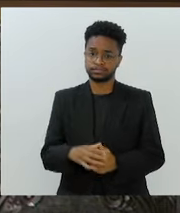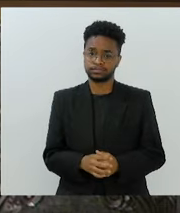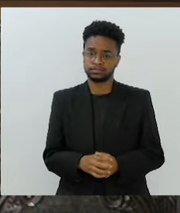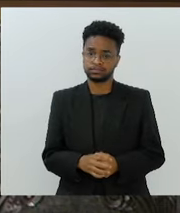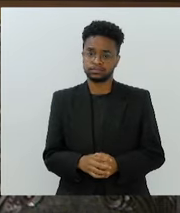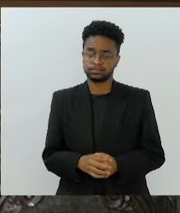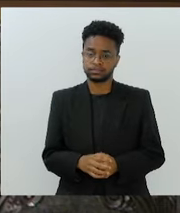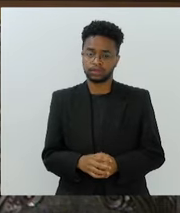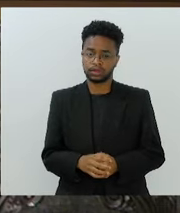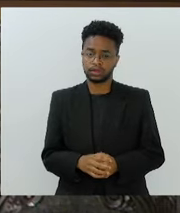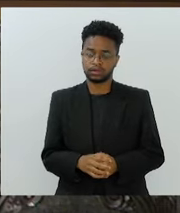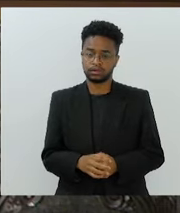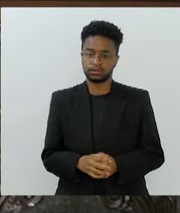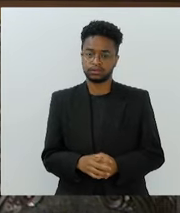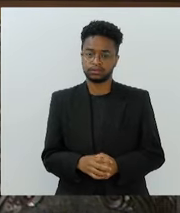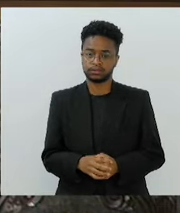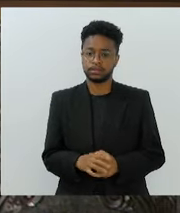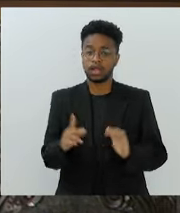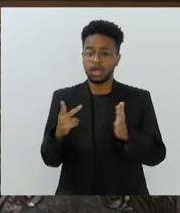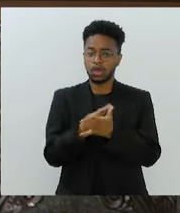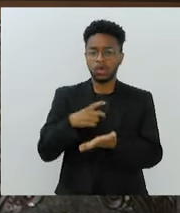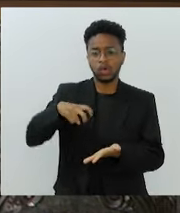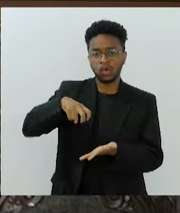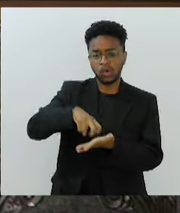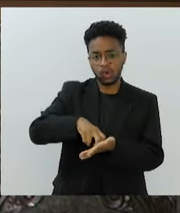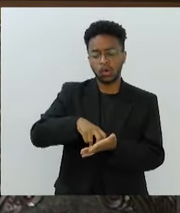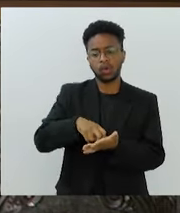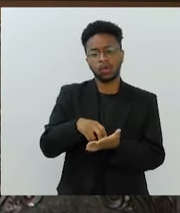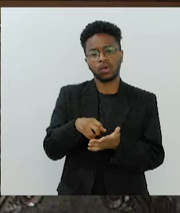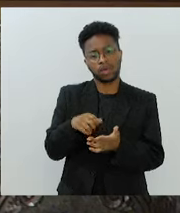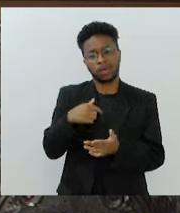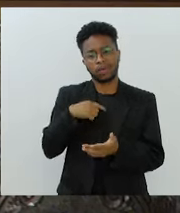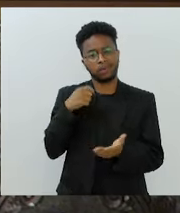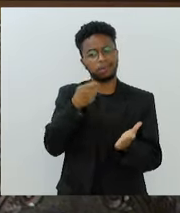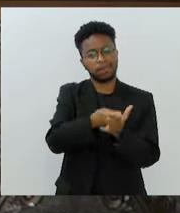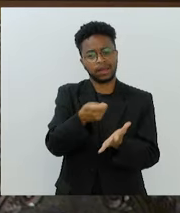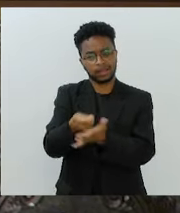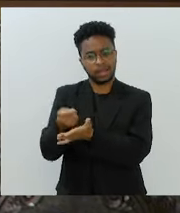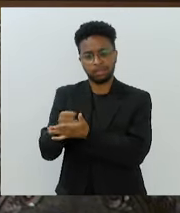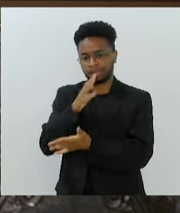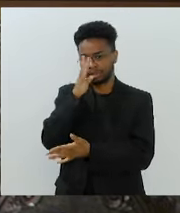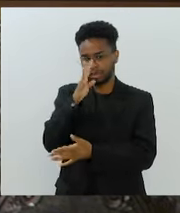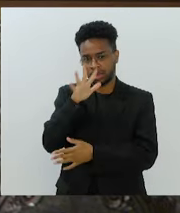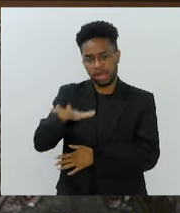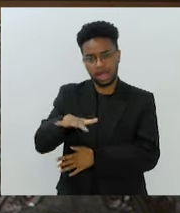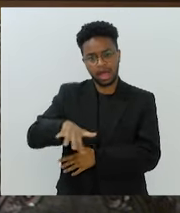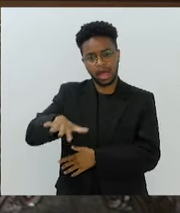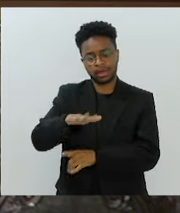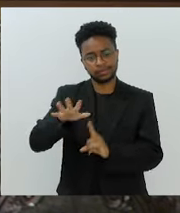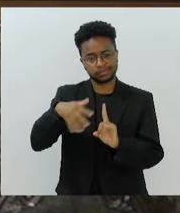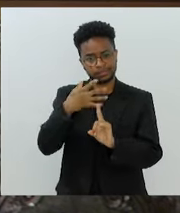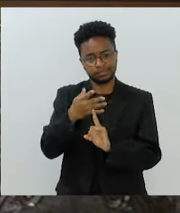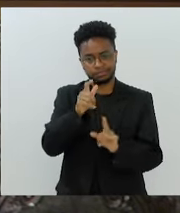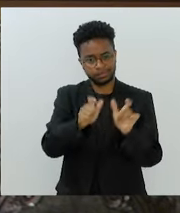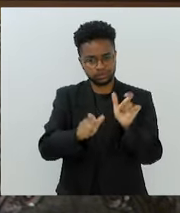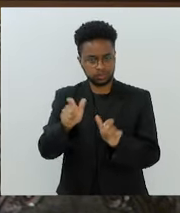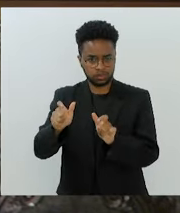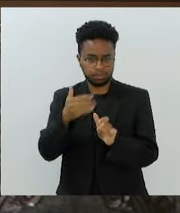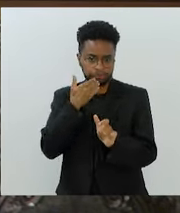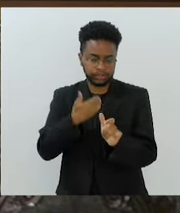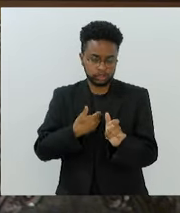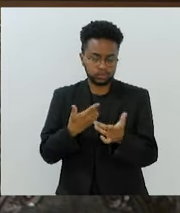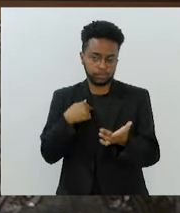condenado, né? Fiz uma vaquinha e paguei lá para os delinquentes ambientais o que eles